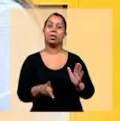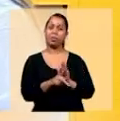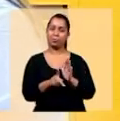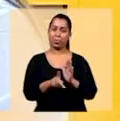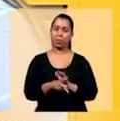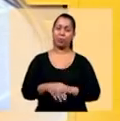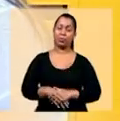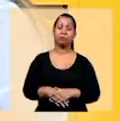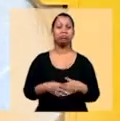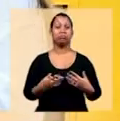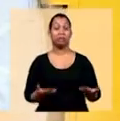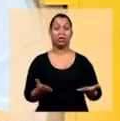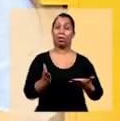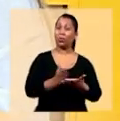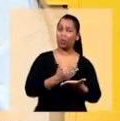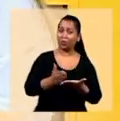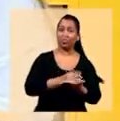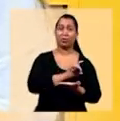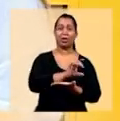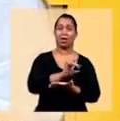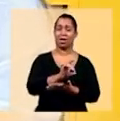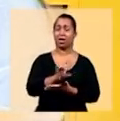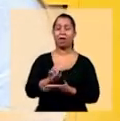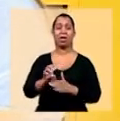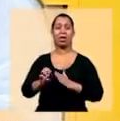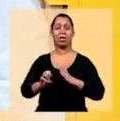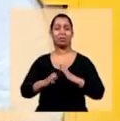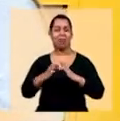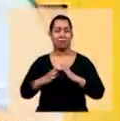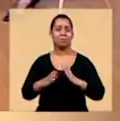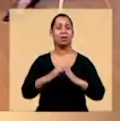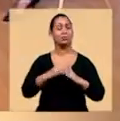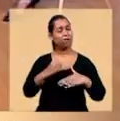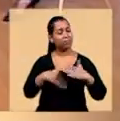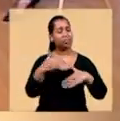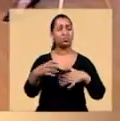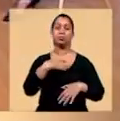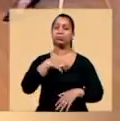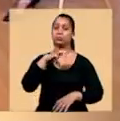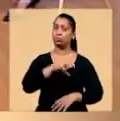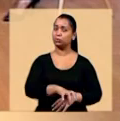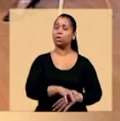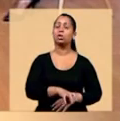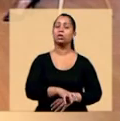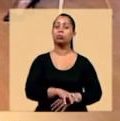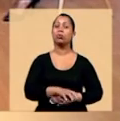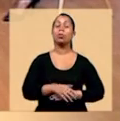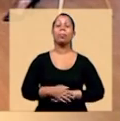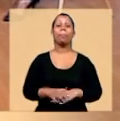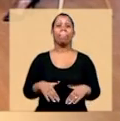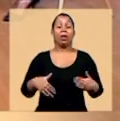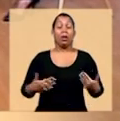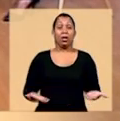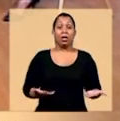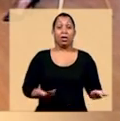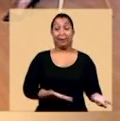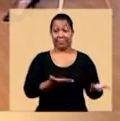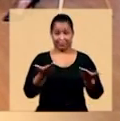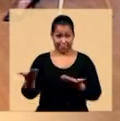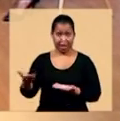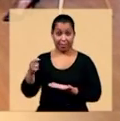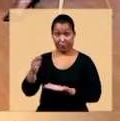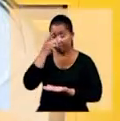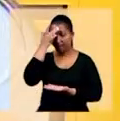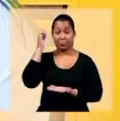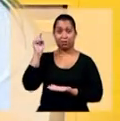manual de integração, não é? Que é um livrinho que cada empresa vai desenvolver o seu modo, né? Vai personalizar da sua maneira e entrega